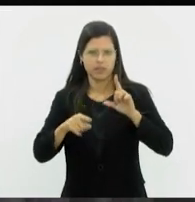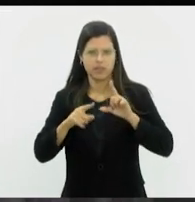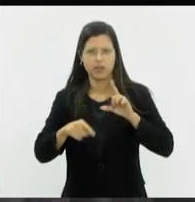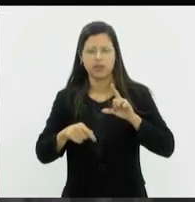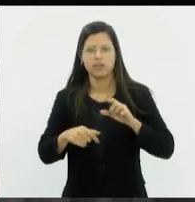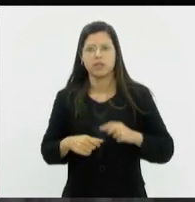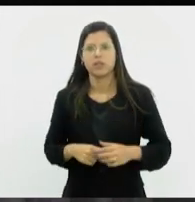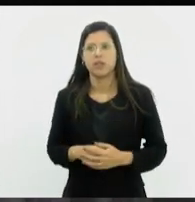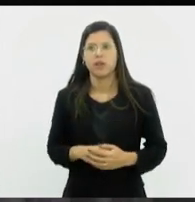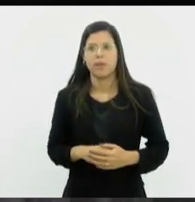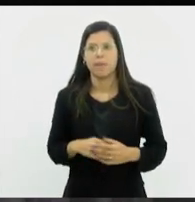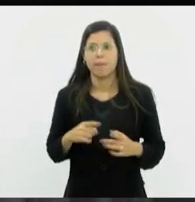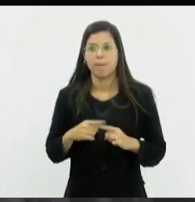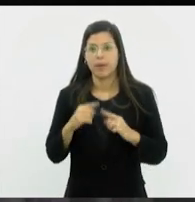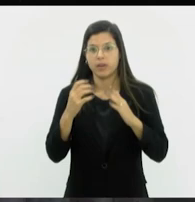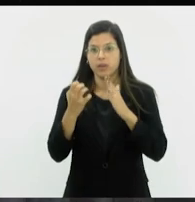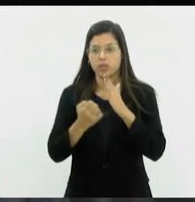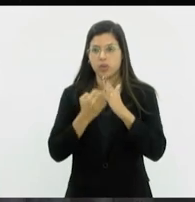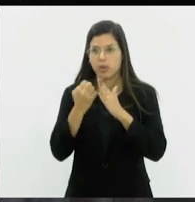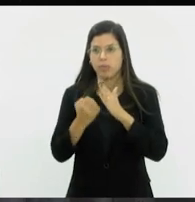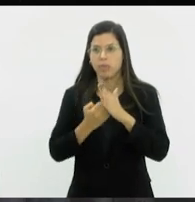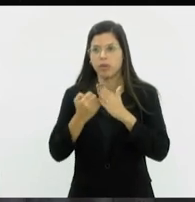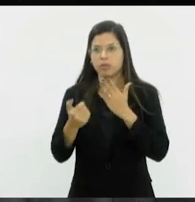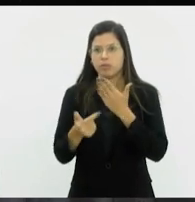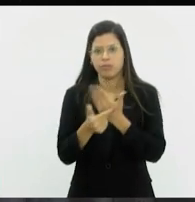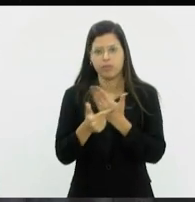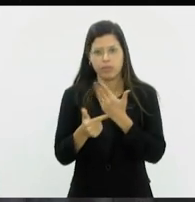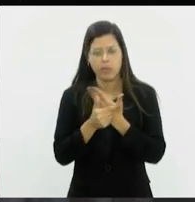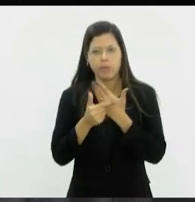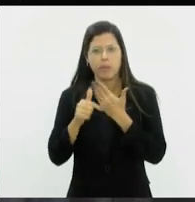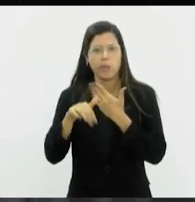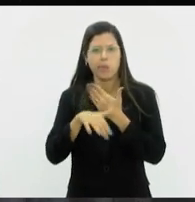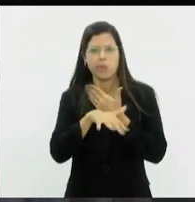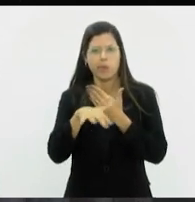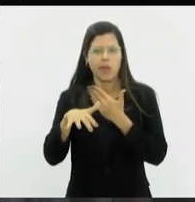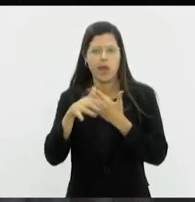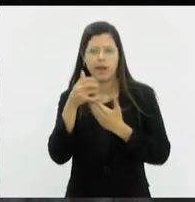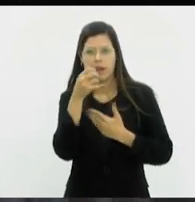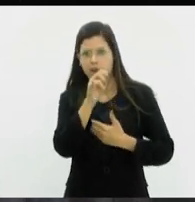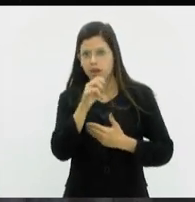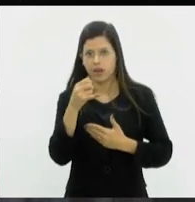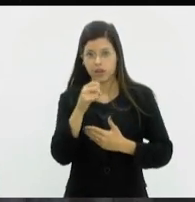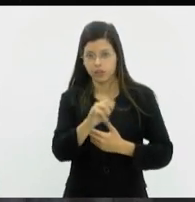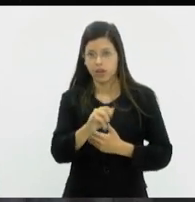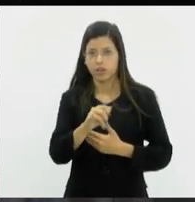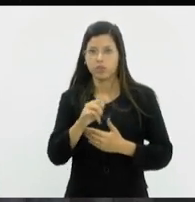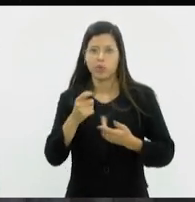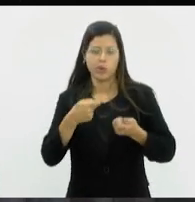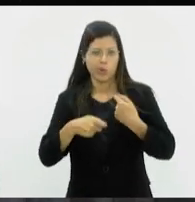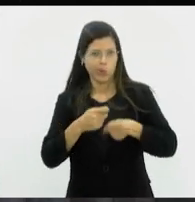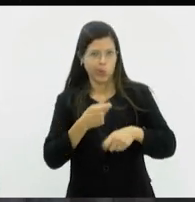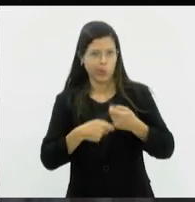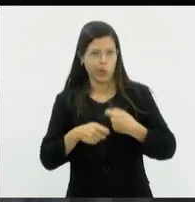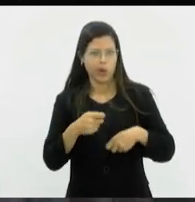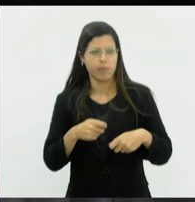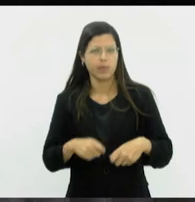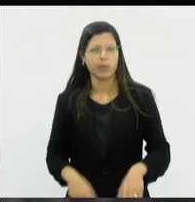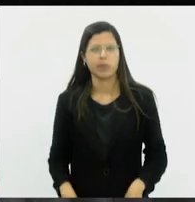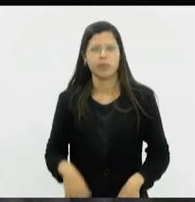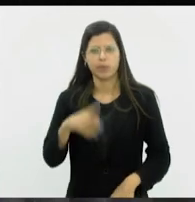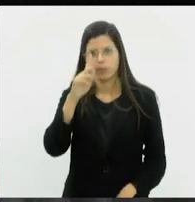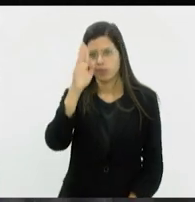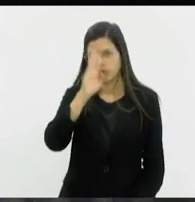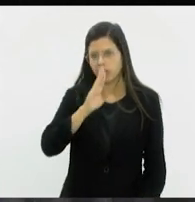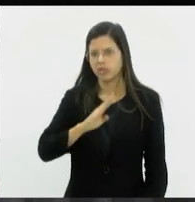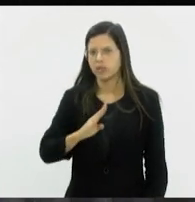todos, mas é uma empresa que desempenha um papel crucial no cenário energético e econômico do nosso país. A